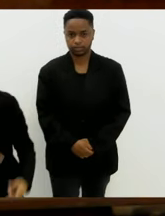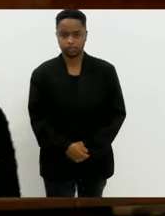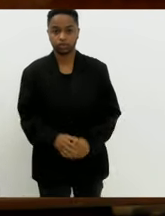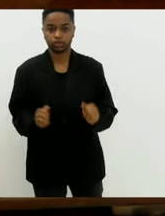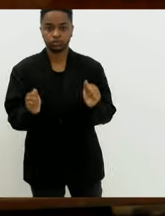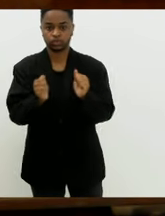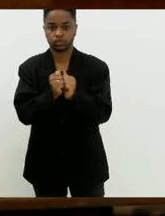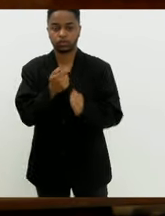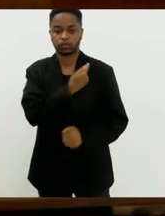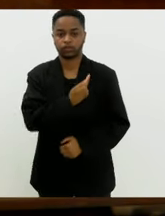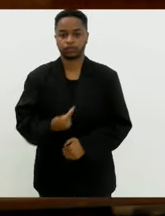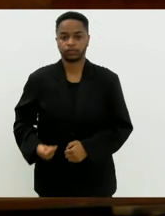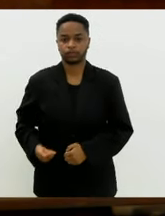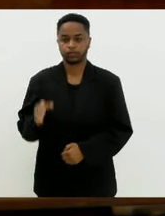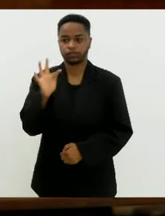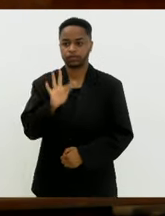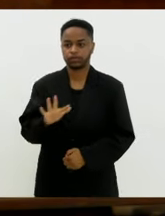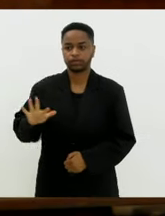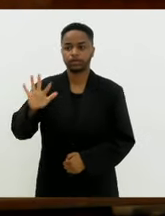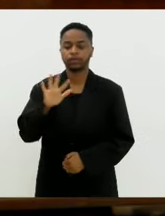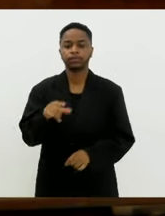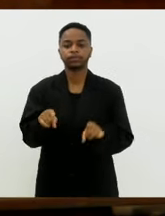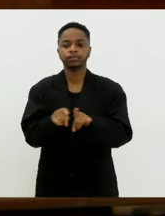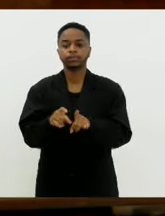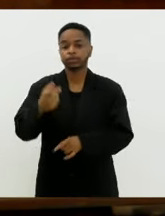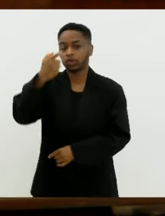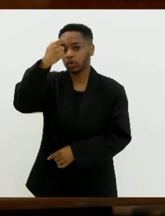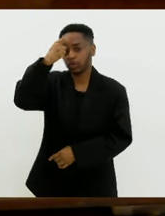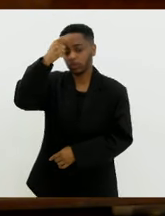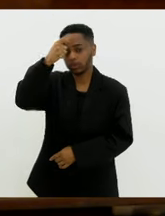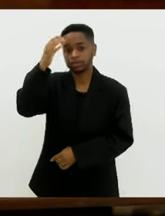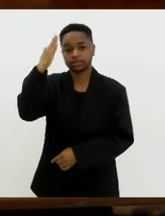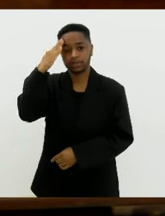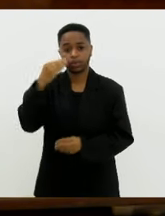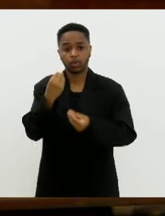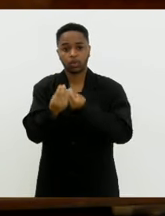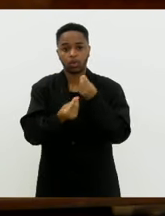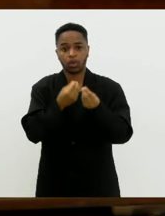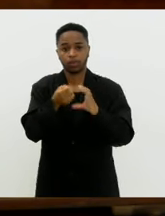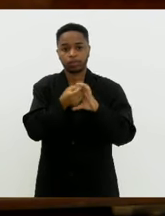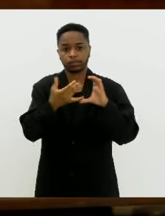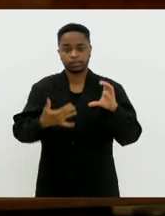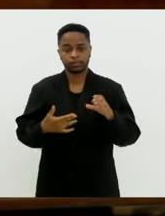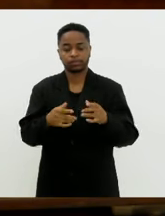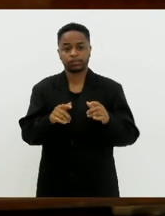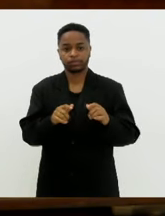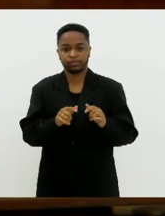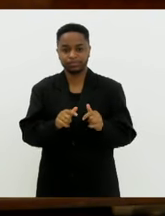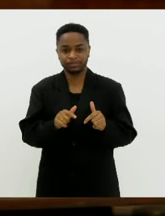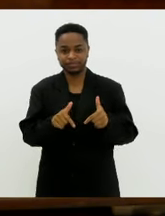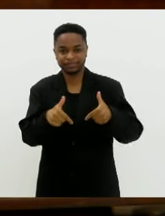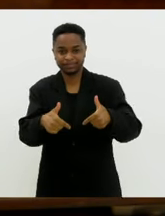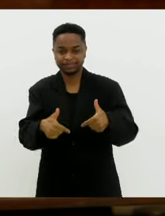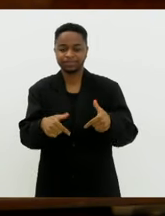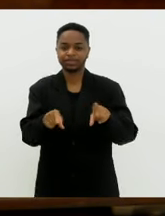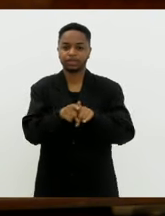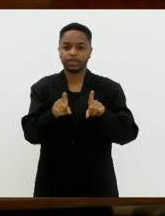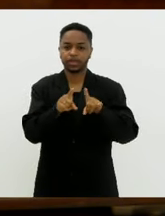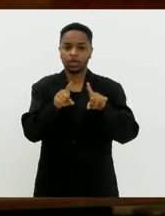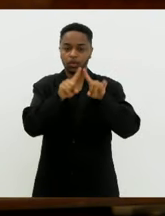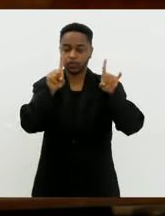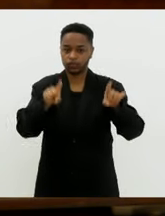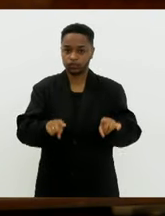federal. Conscientes de suas atribuições e do quadro fiscal do Estado,